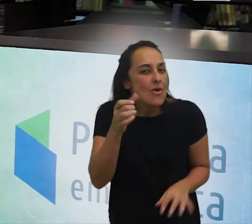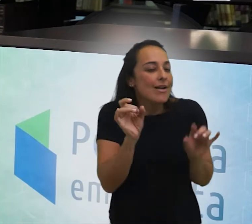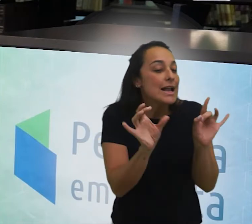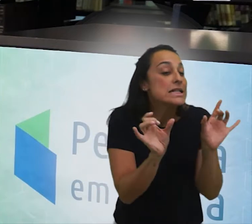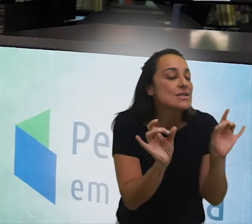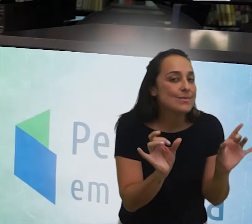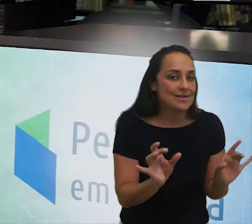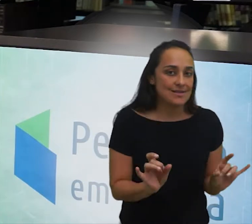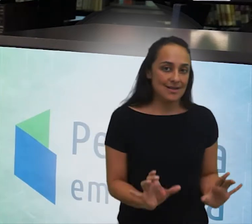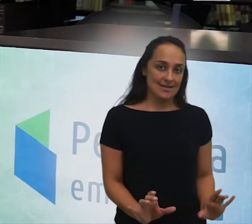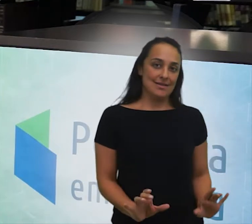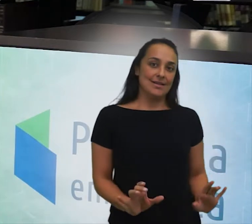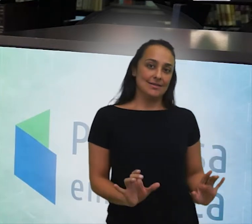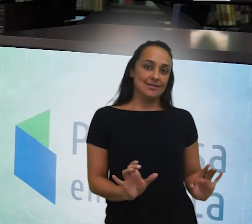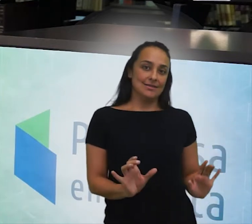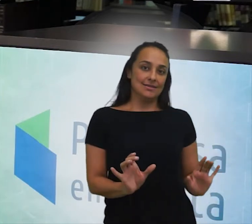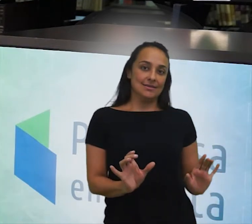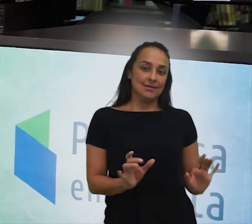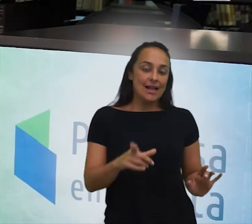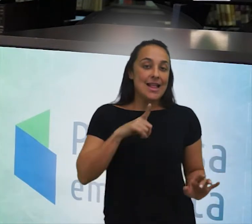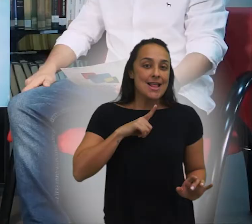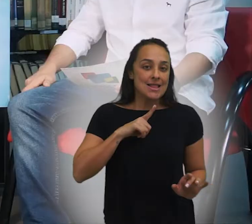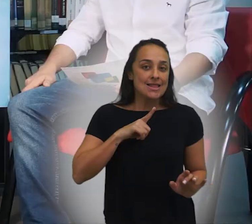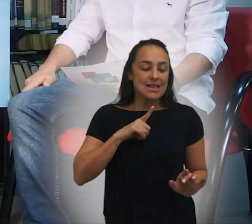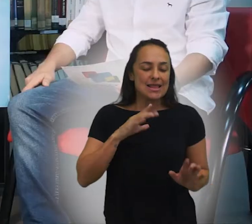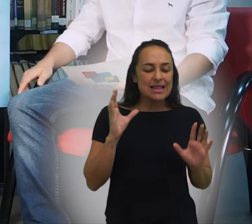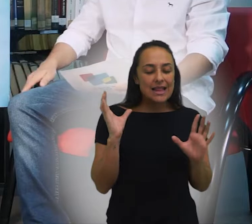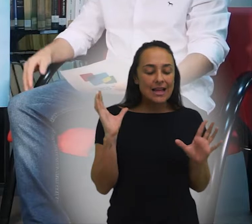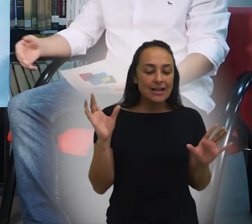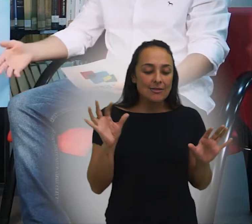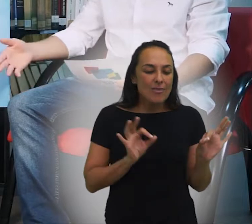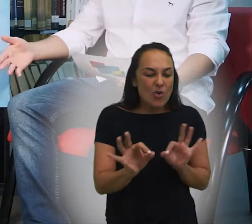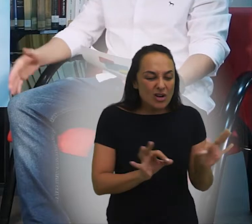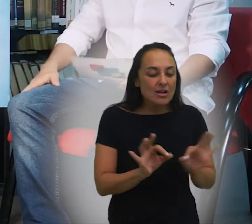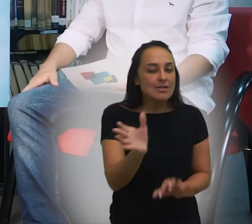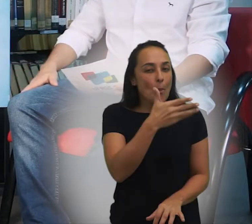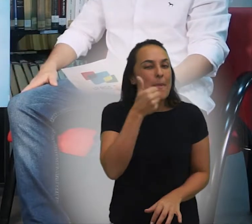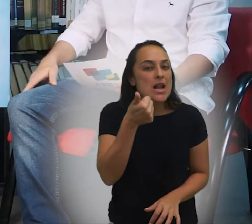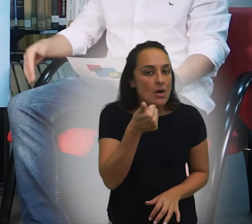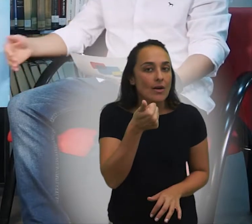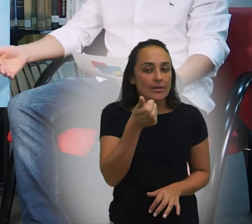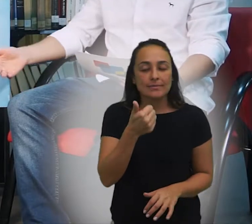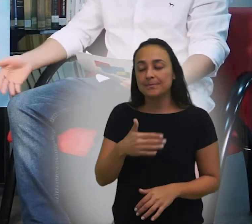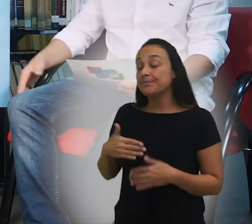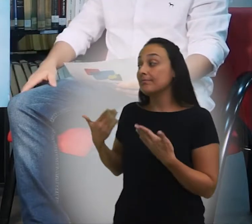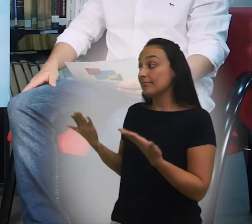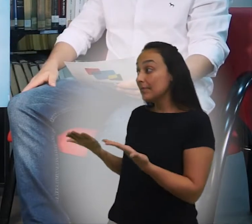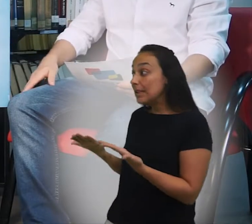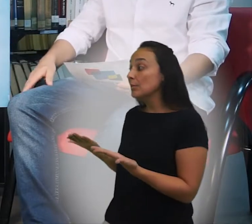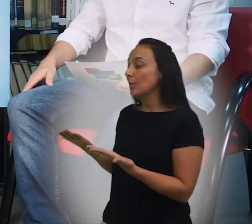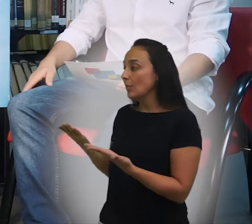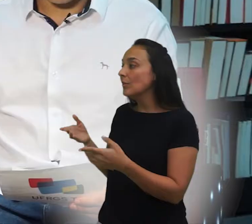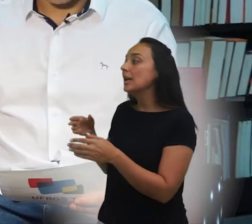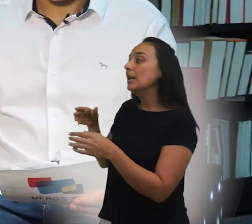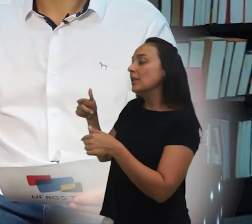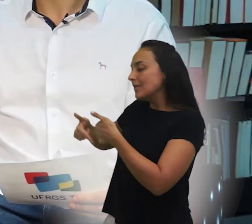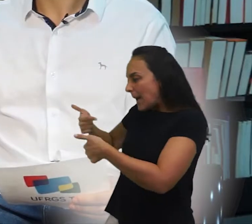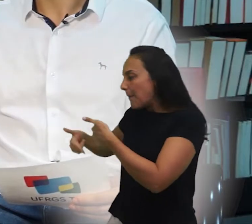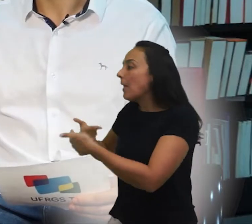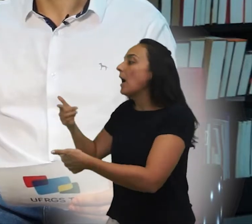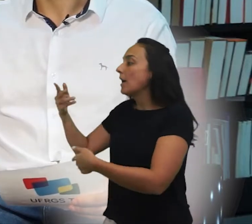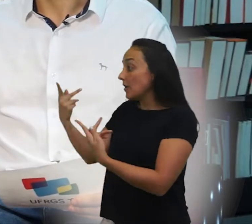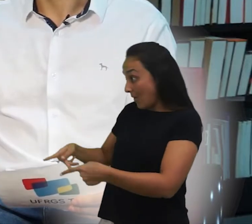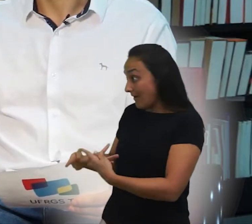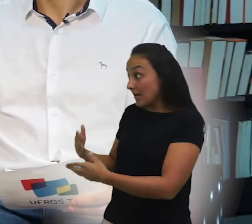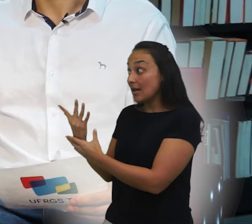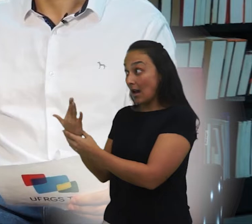corpo de conhecimentos e de informações com o qual ela trabalha. Certo. Agora falando um pouco mais de trabalho na universidade, quais projetos